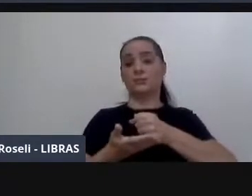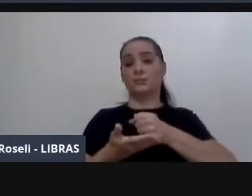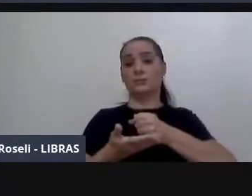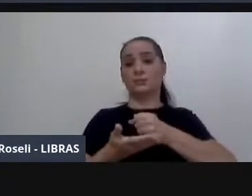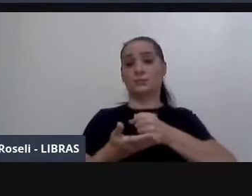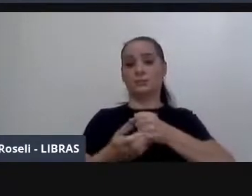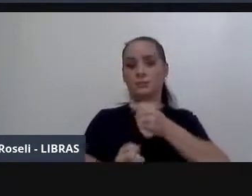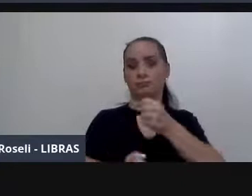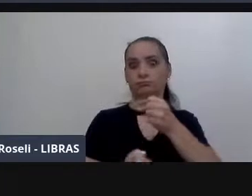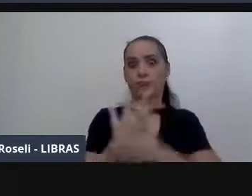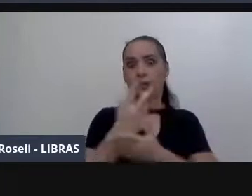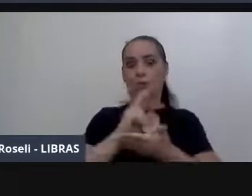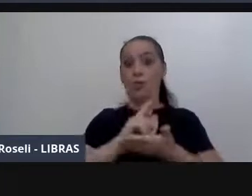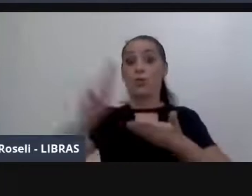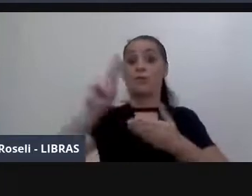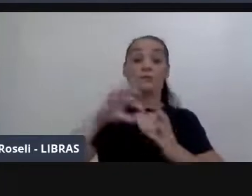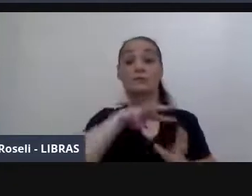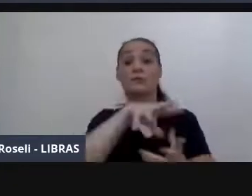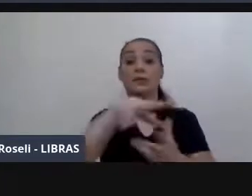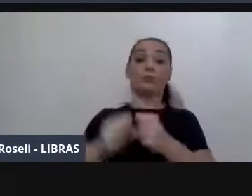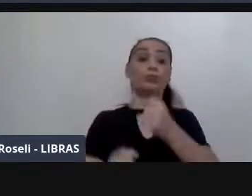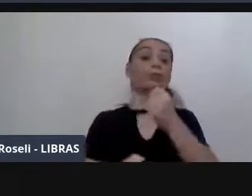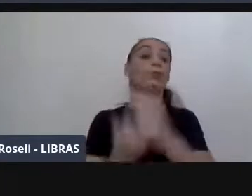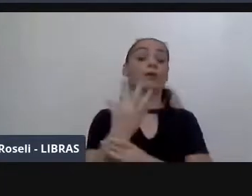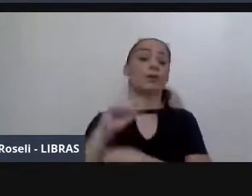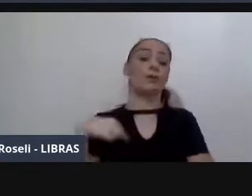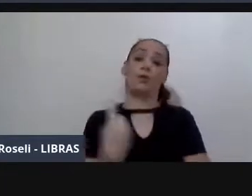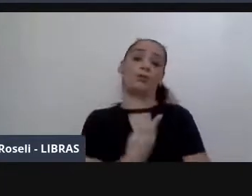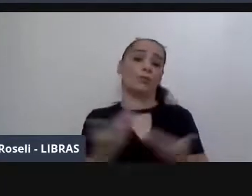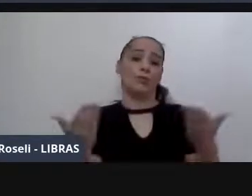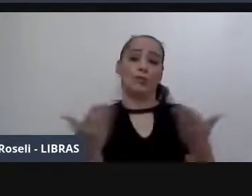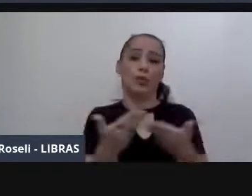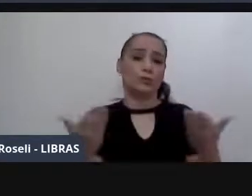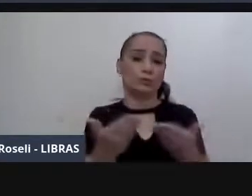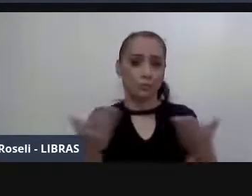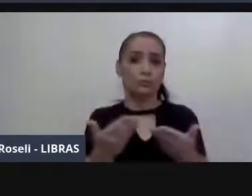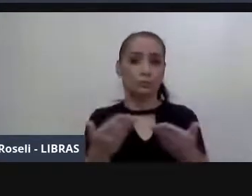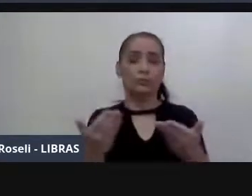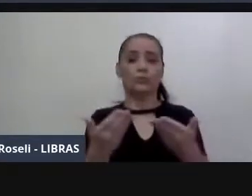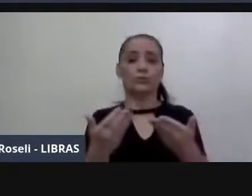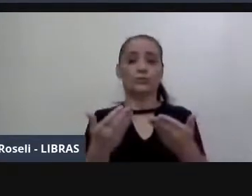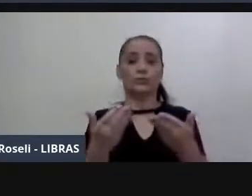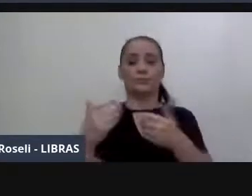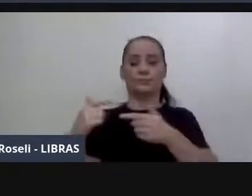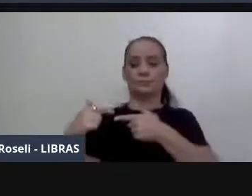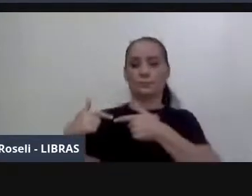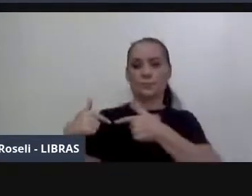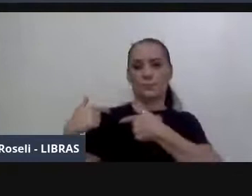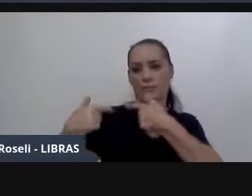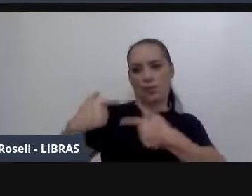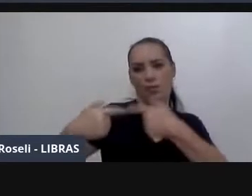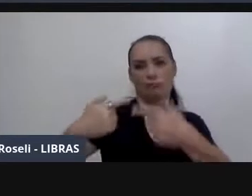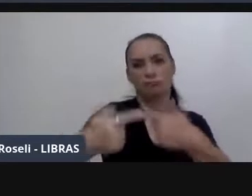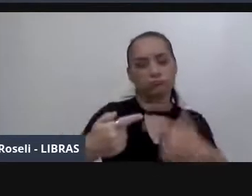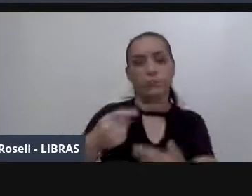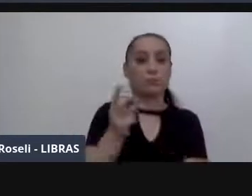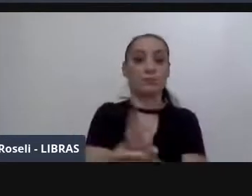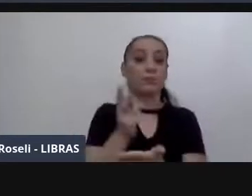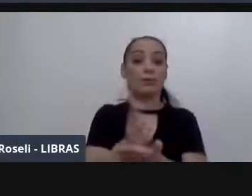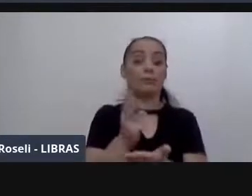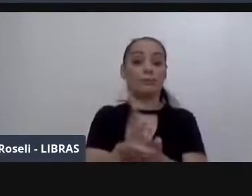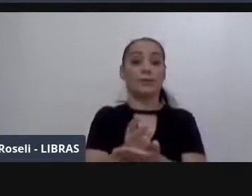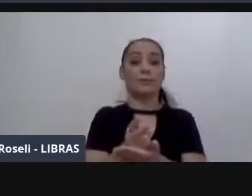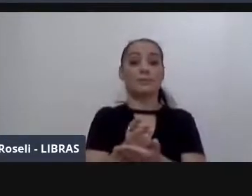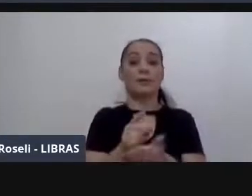das universidades no mundo. Todos nós correspondemos a essa mesma genealogia. Aí, a outra parte da pergunta